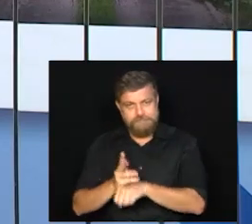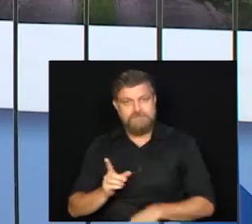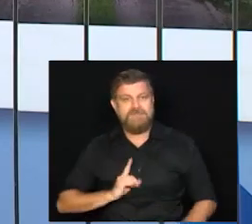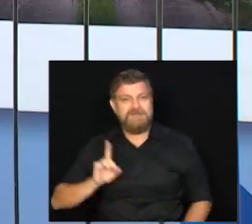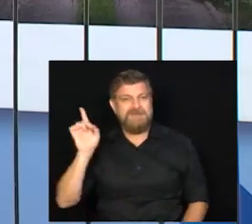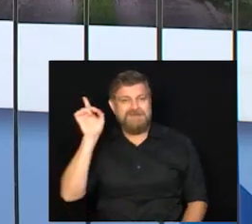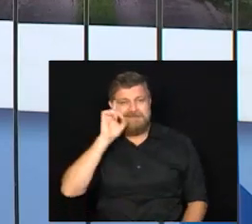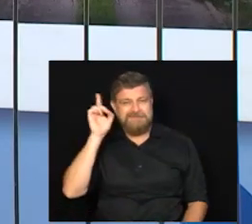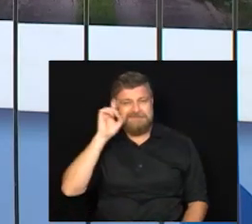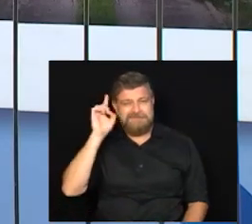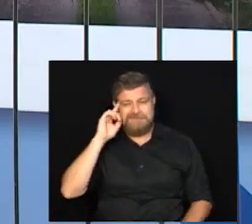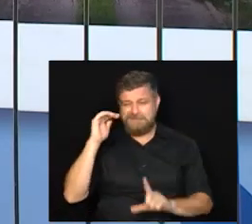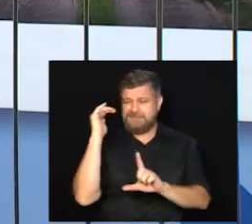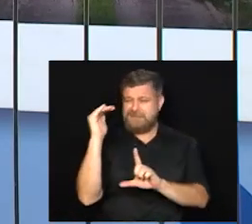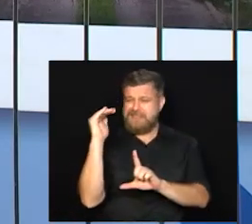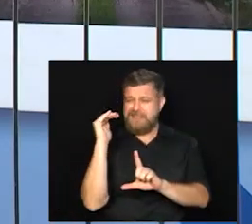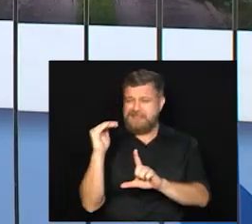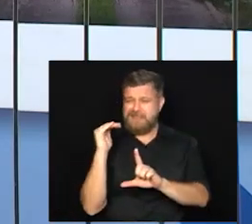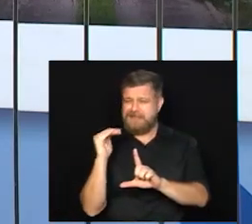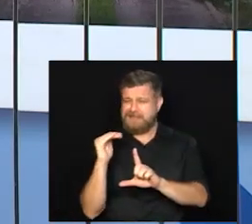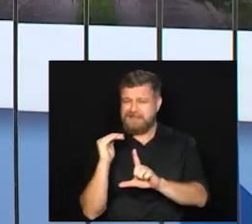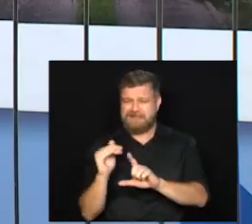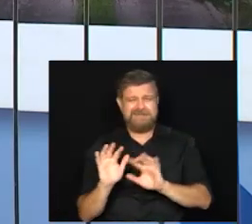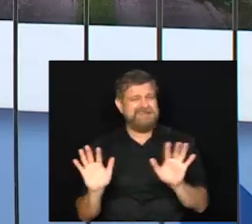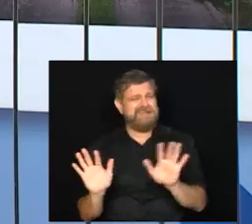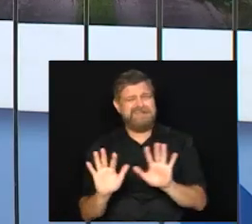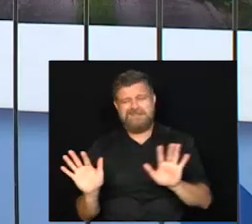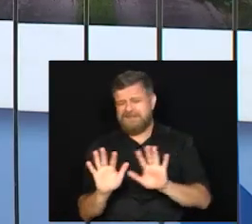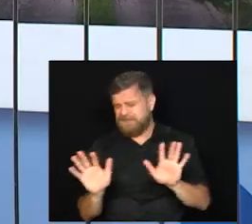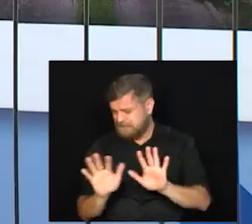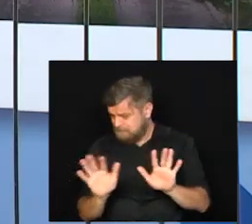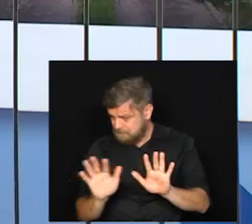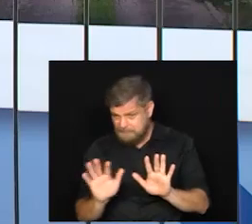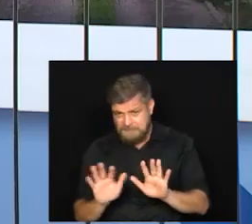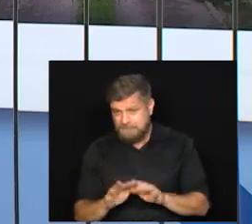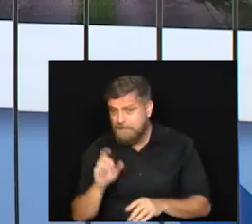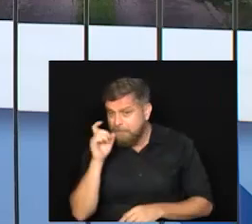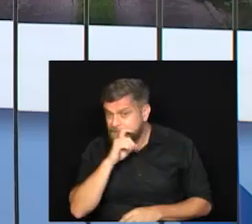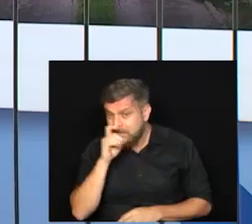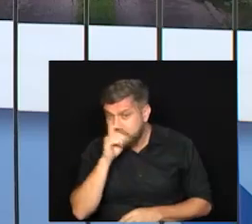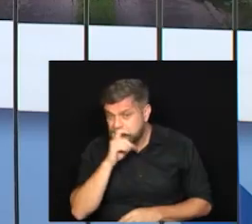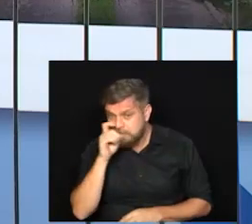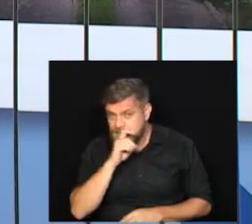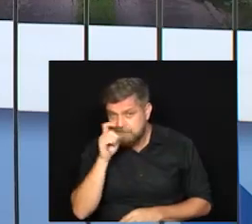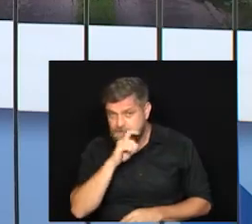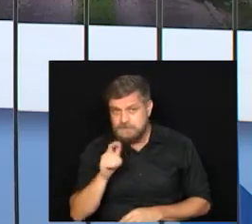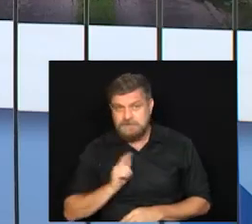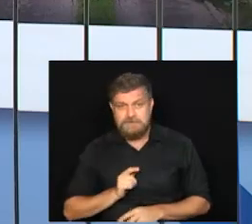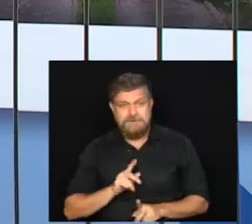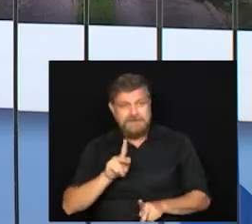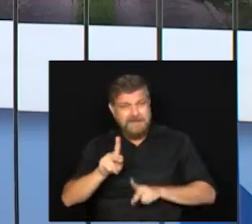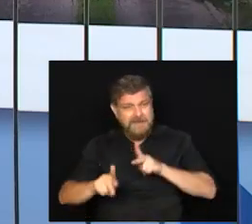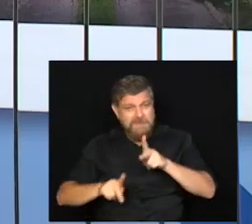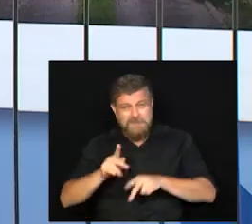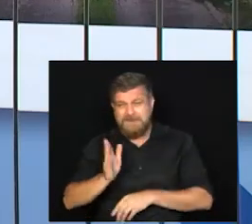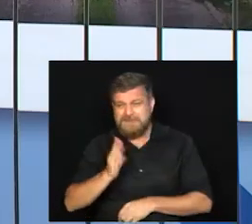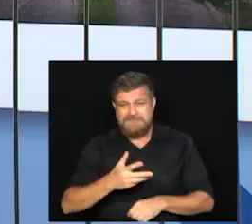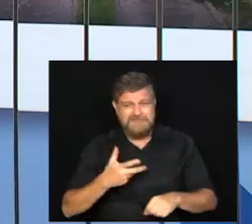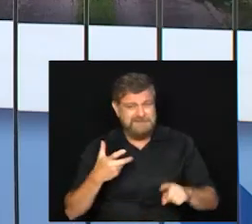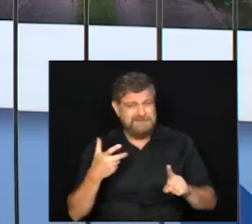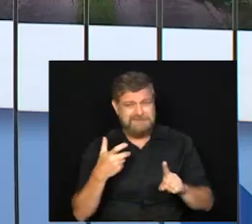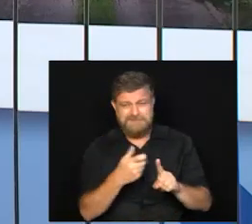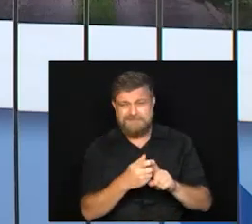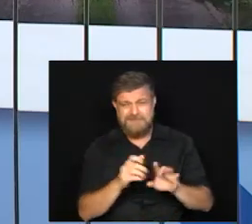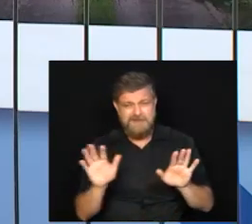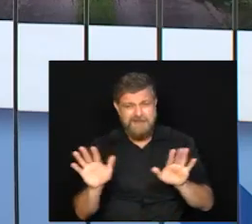que seriam datas reais, mas não é uma data real de um público que já estaria sendo vacinado e não